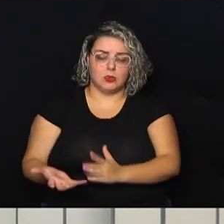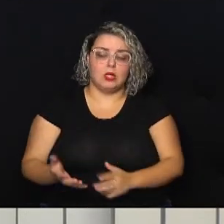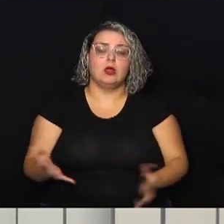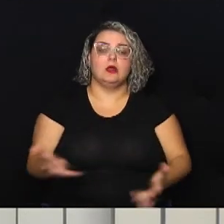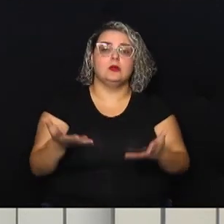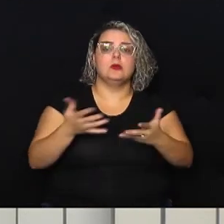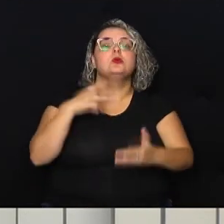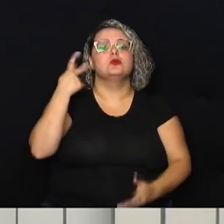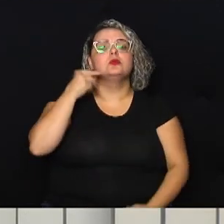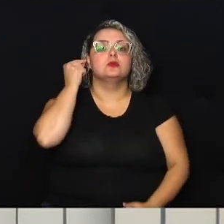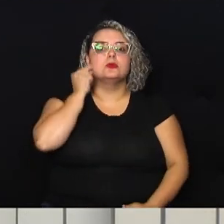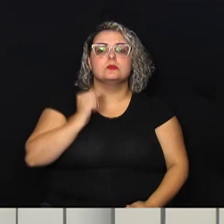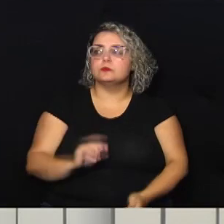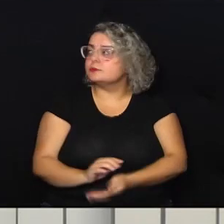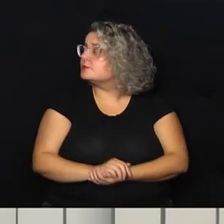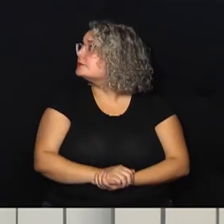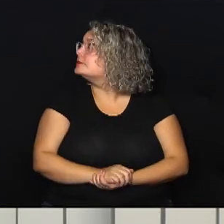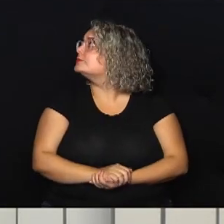vereador Marcelo Silva.